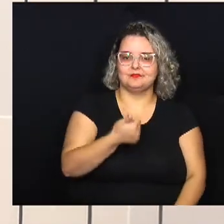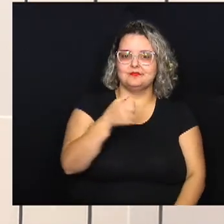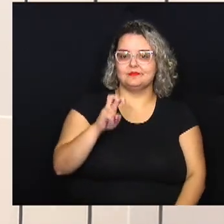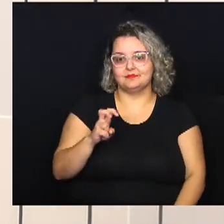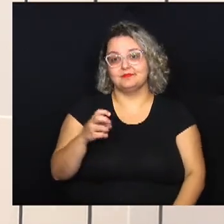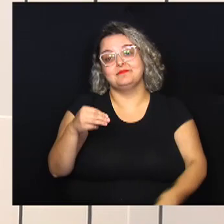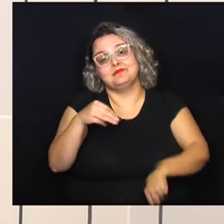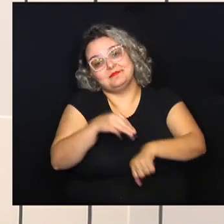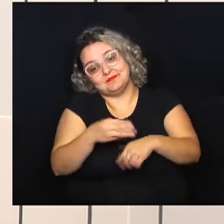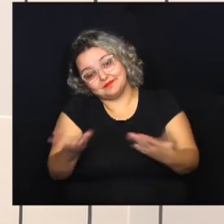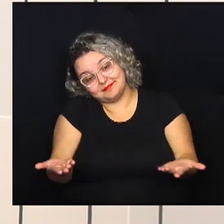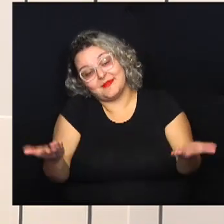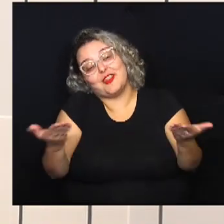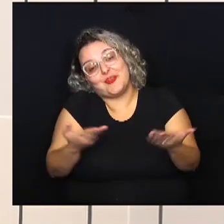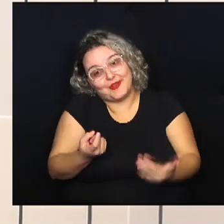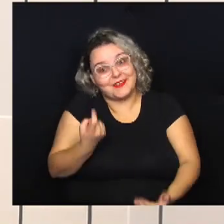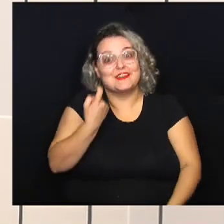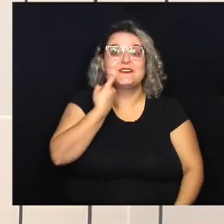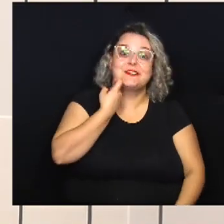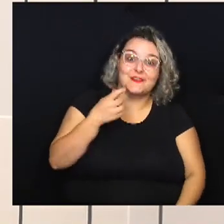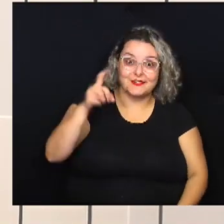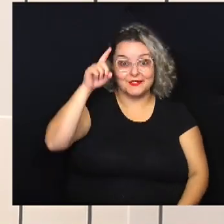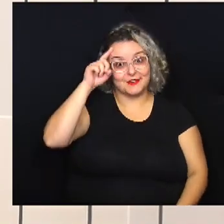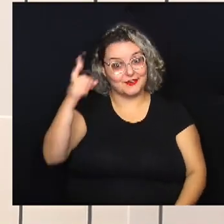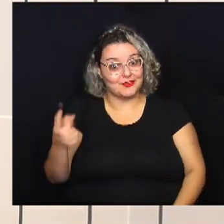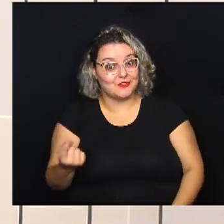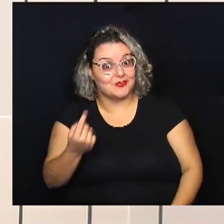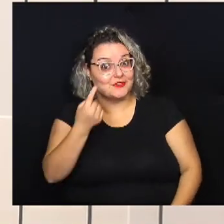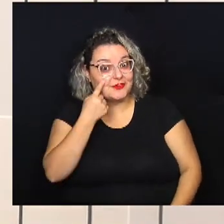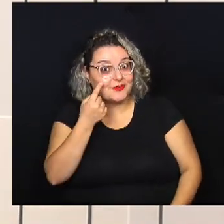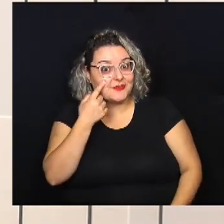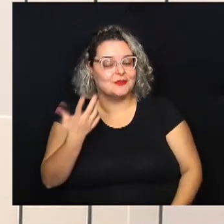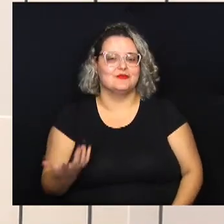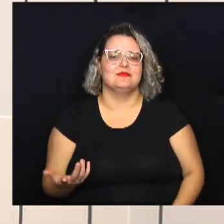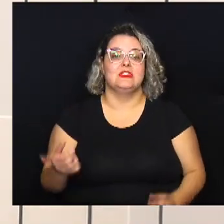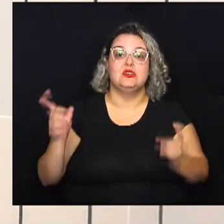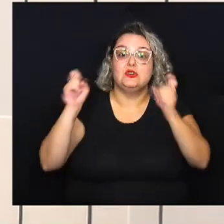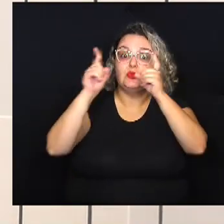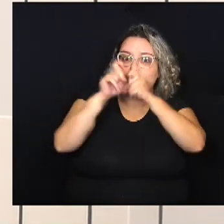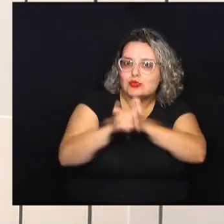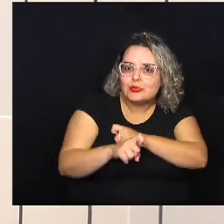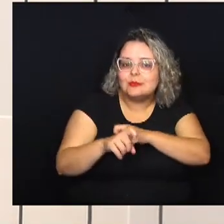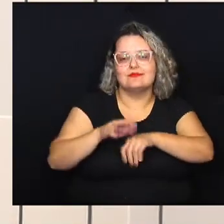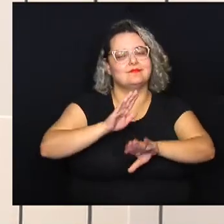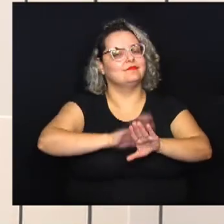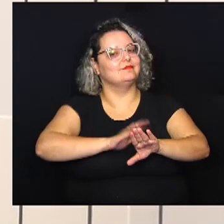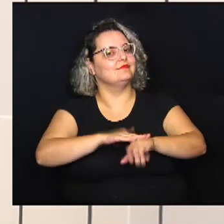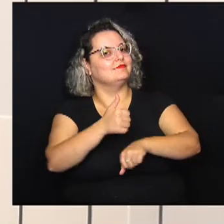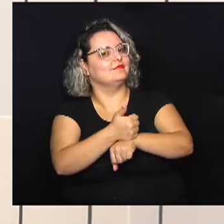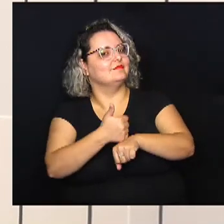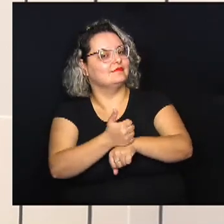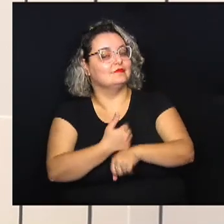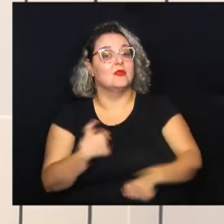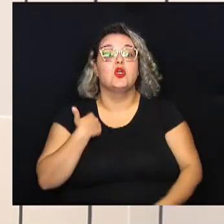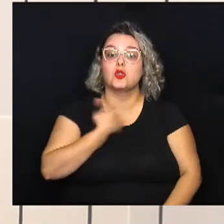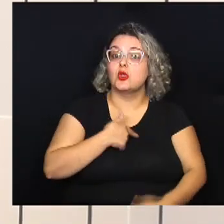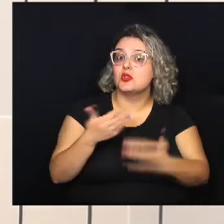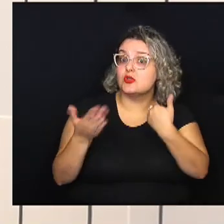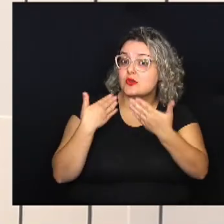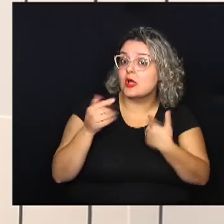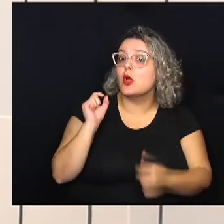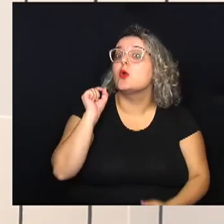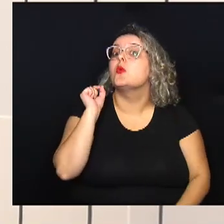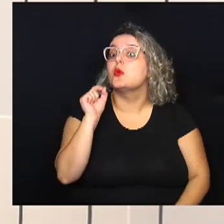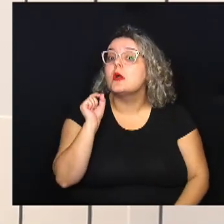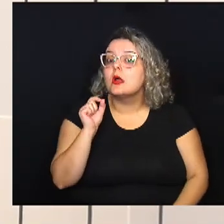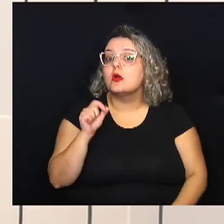1h mais 15. Hoje é sexta-feira, dia de conferirmos os desafios de uma atividade. Nós vamos falar hoje daquele